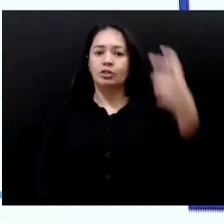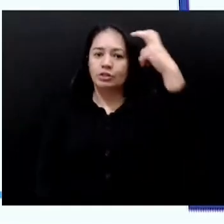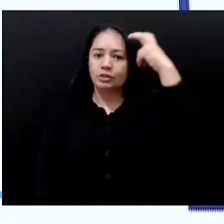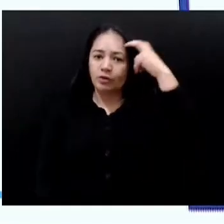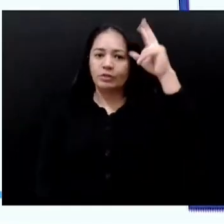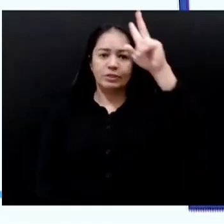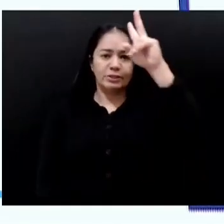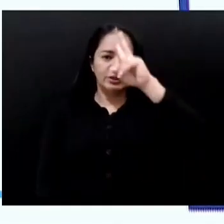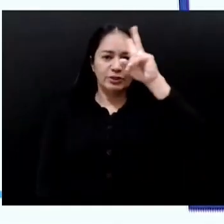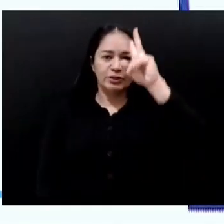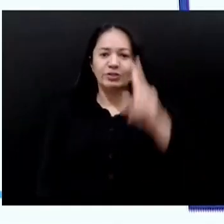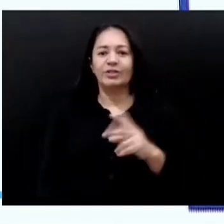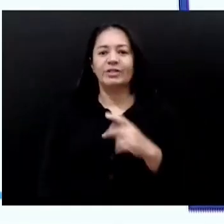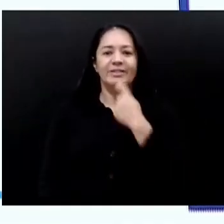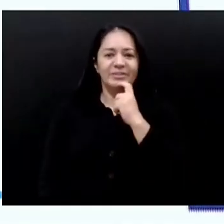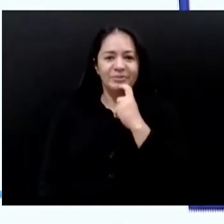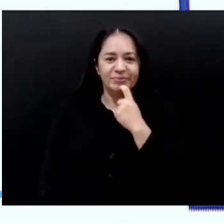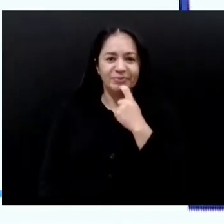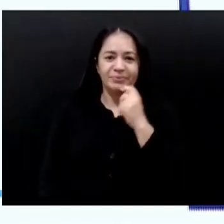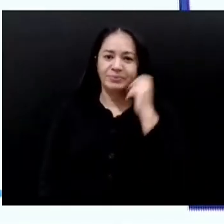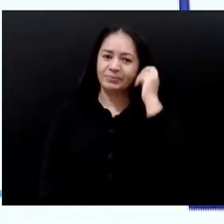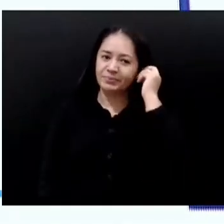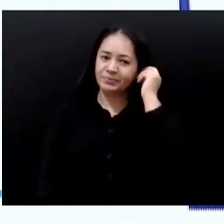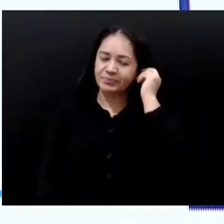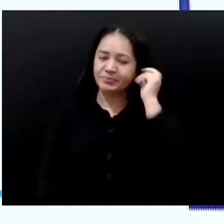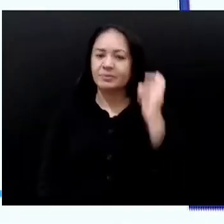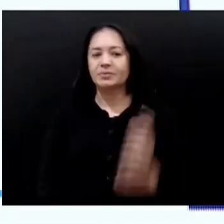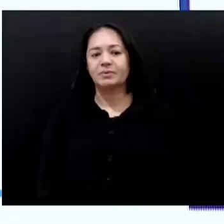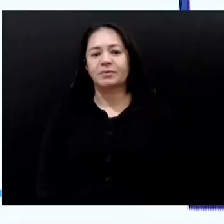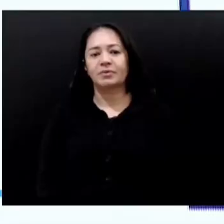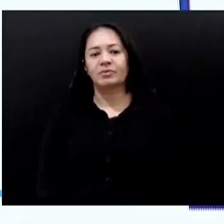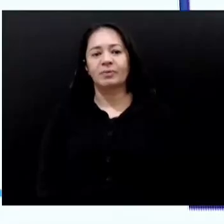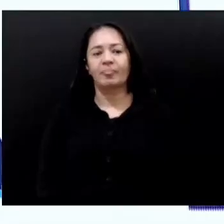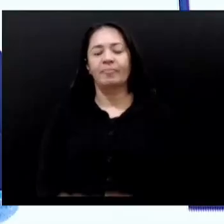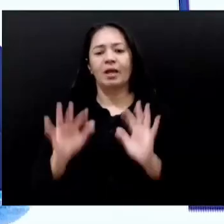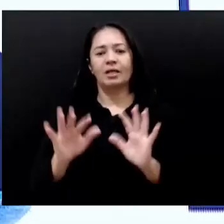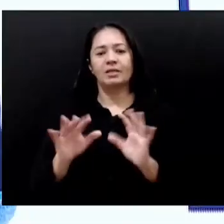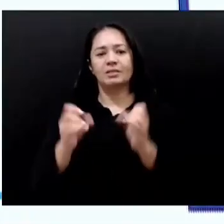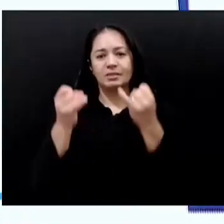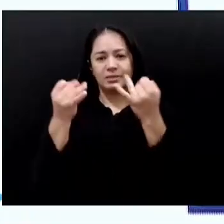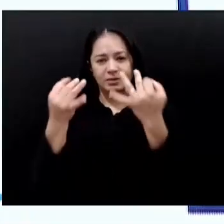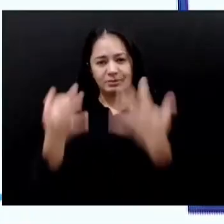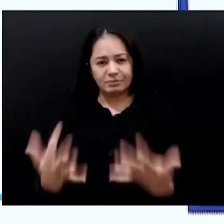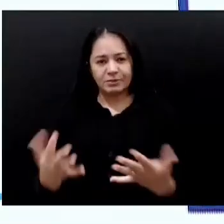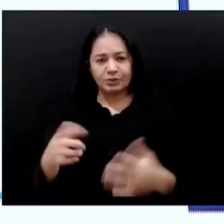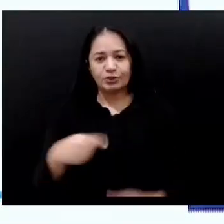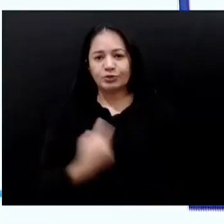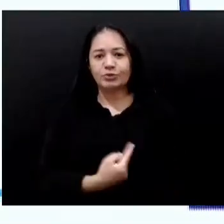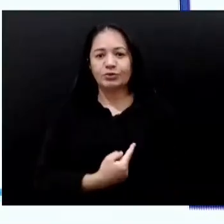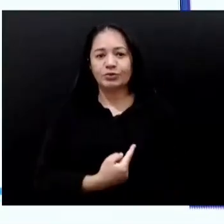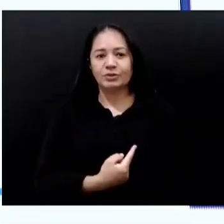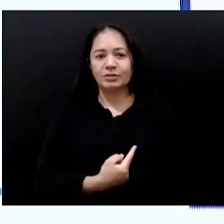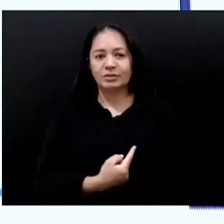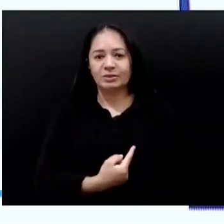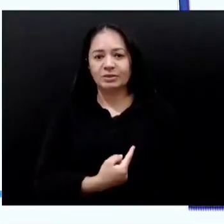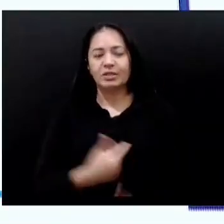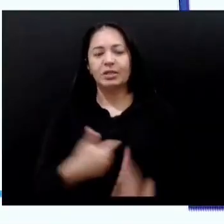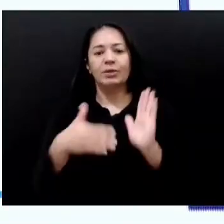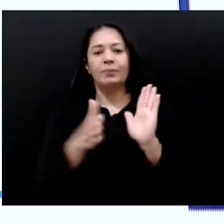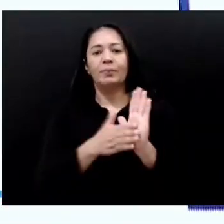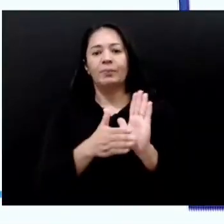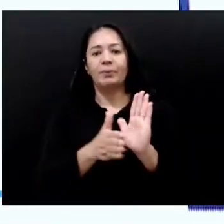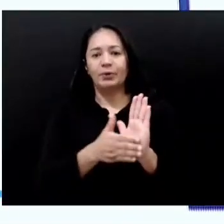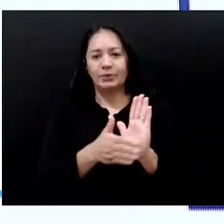natal, Campinas. Essa foi a justificativa da nossa proposição,